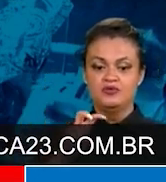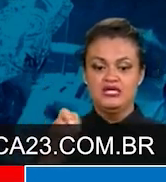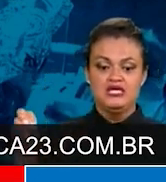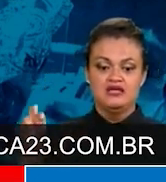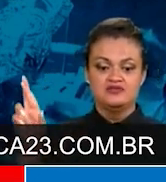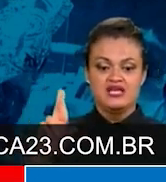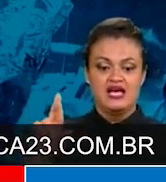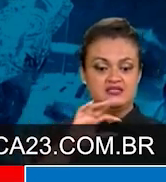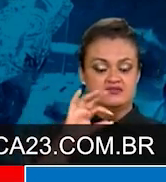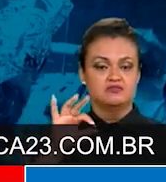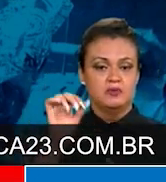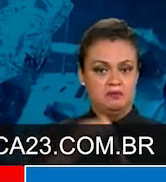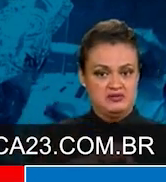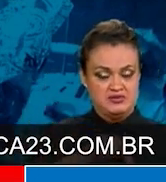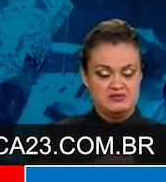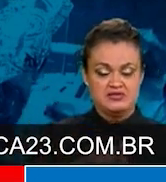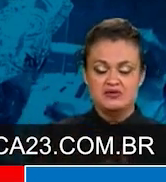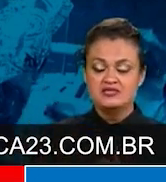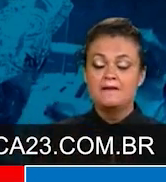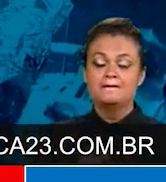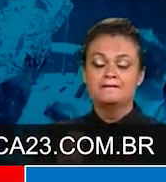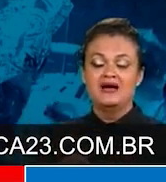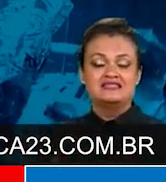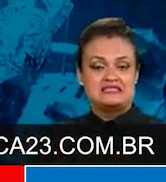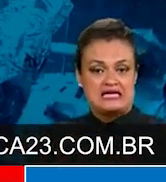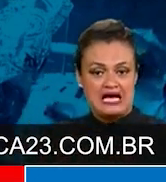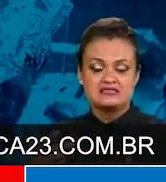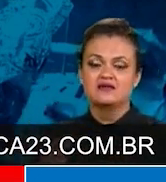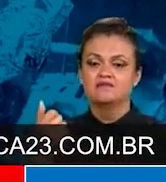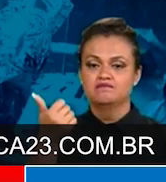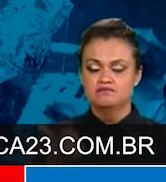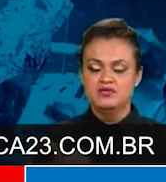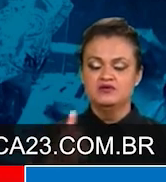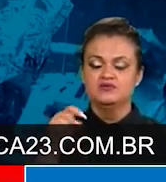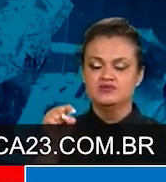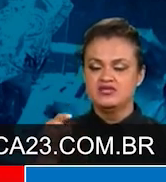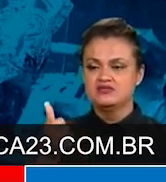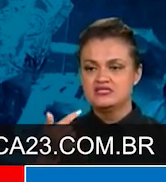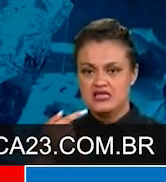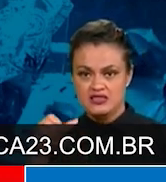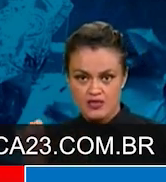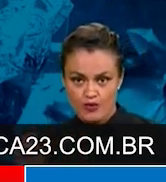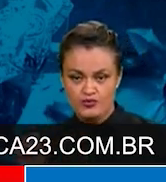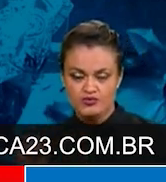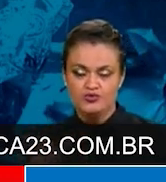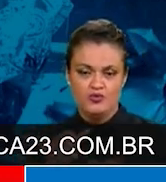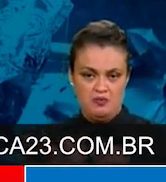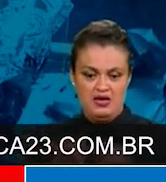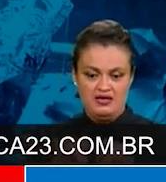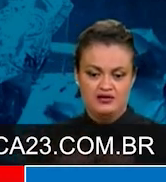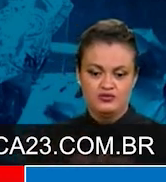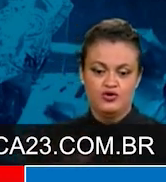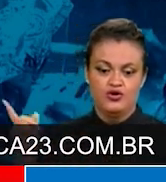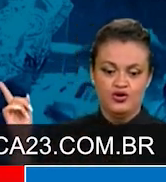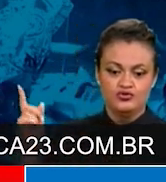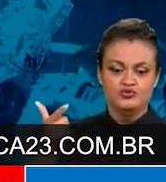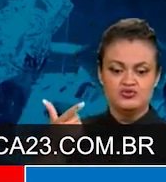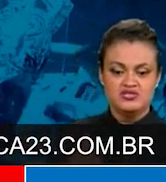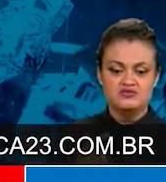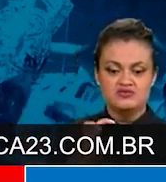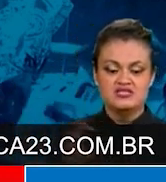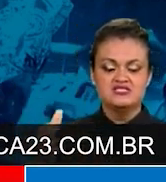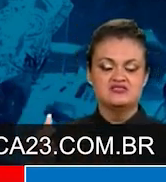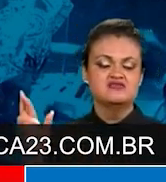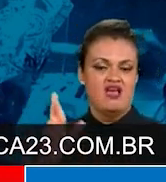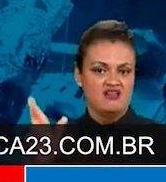por mês e deixa no supermercado R$ 1.278, cerca de R$ 256 em impostos.